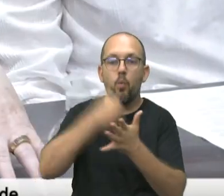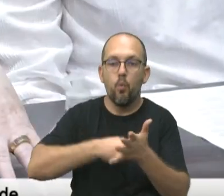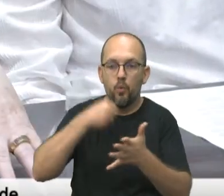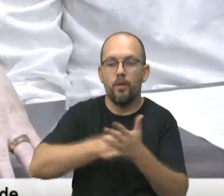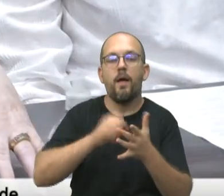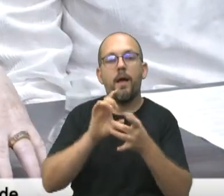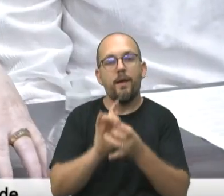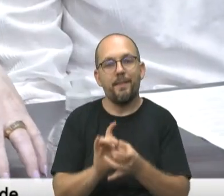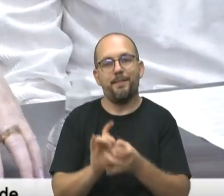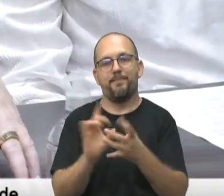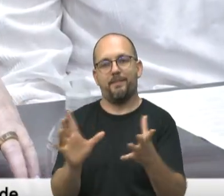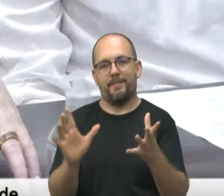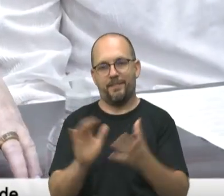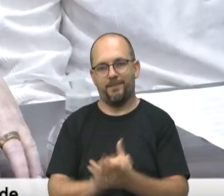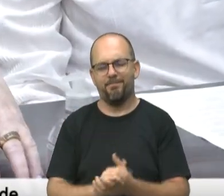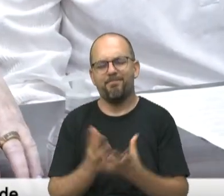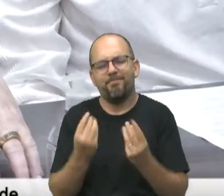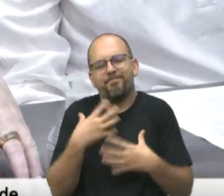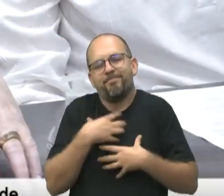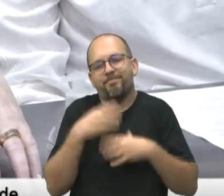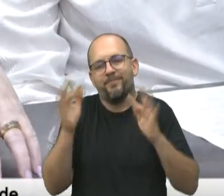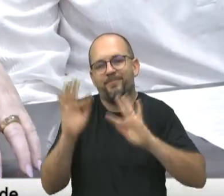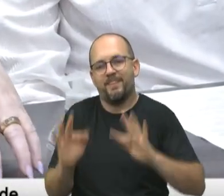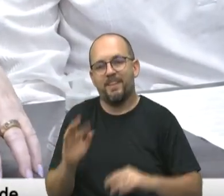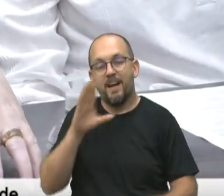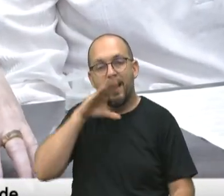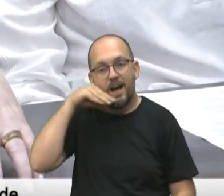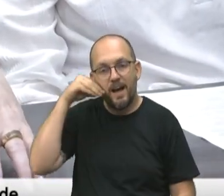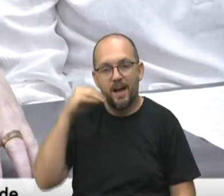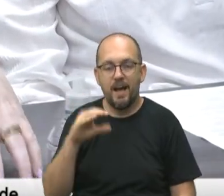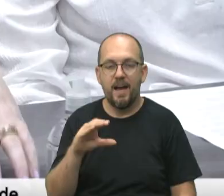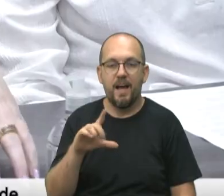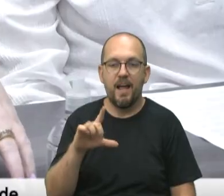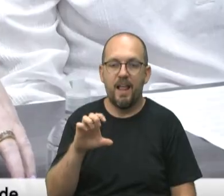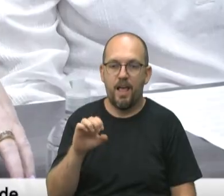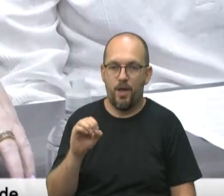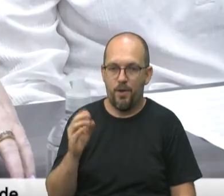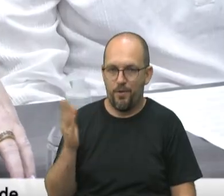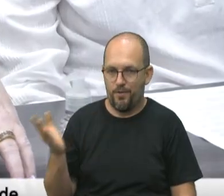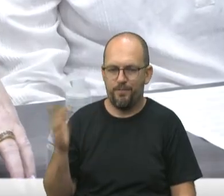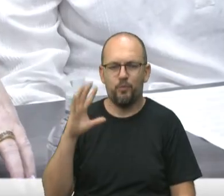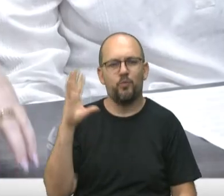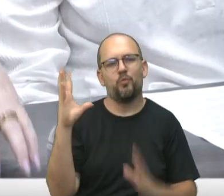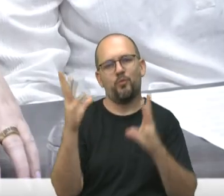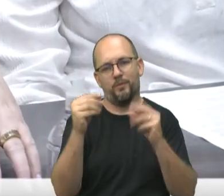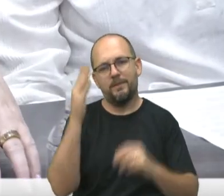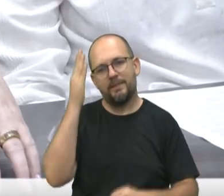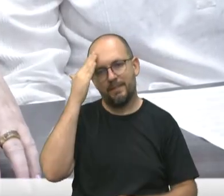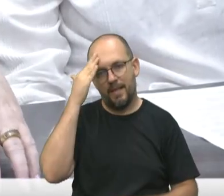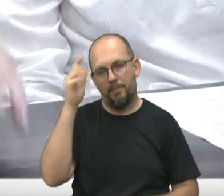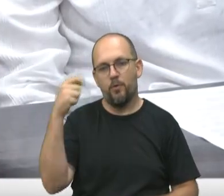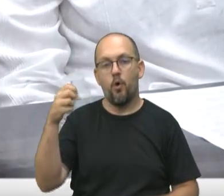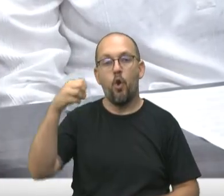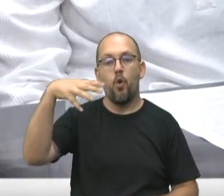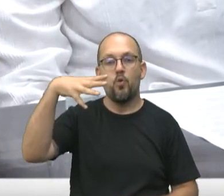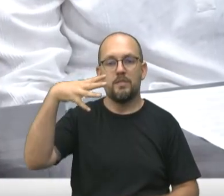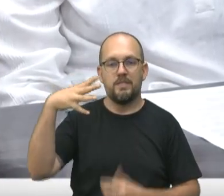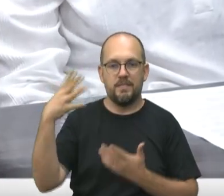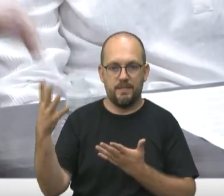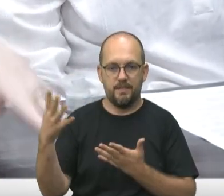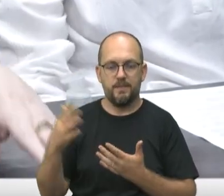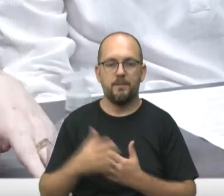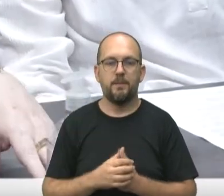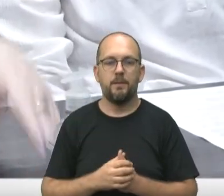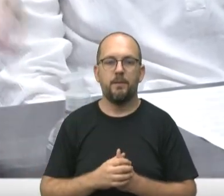liberdade. Tá? Fico muito feliz com a Cléo, que todo mundo sabe, é uma luz, né, para os